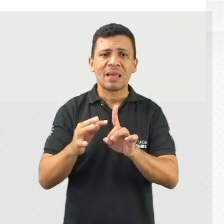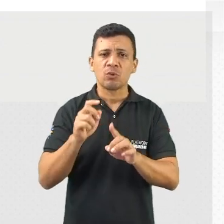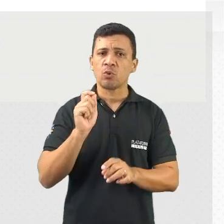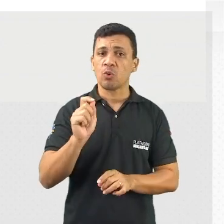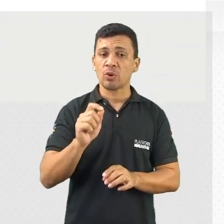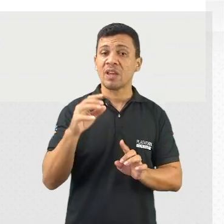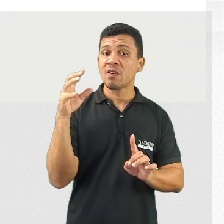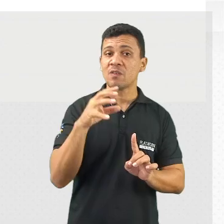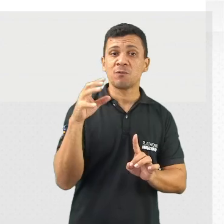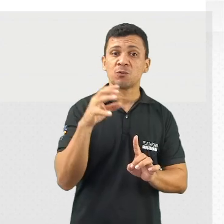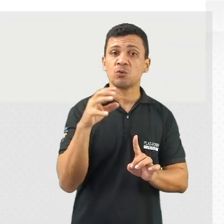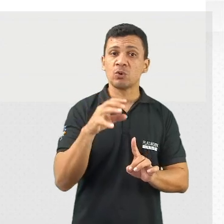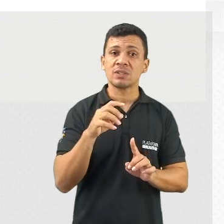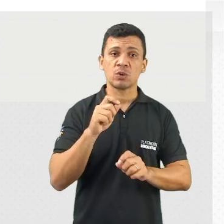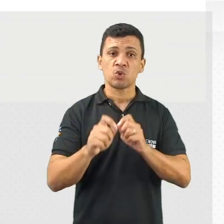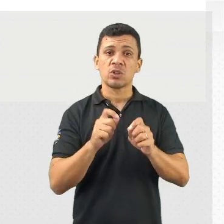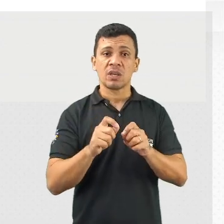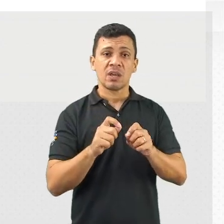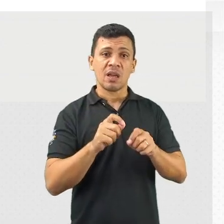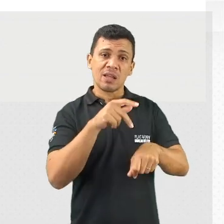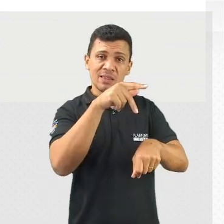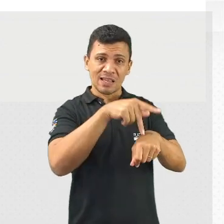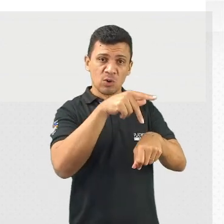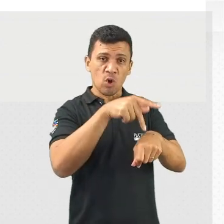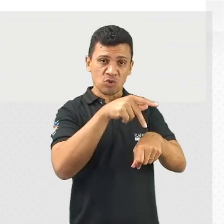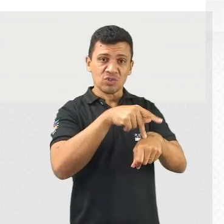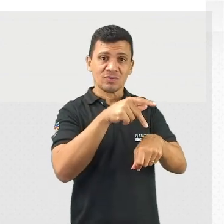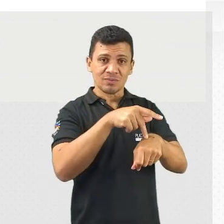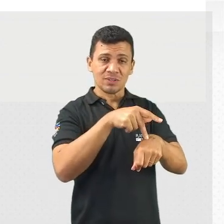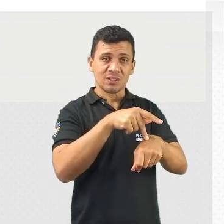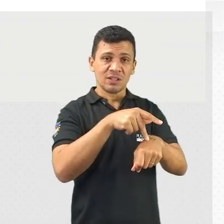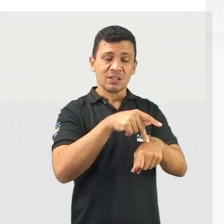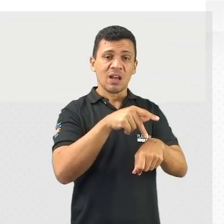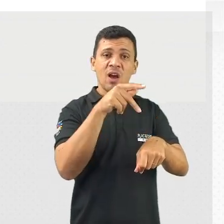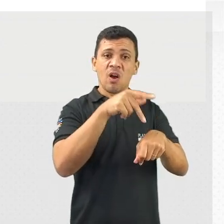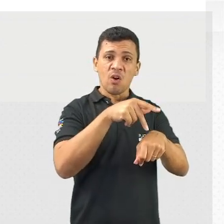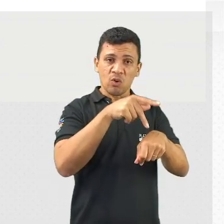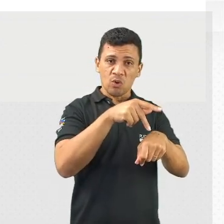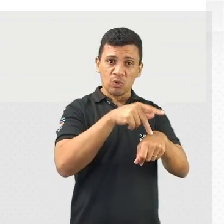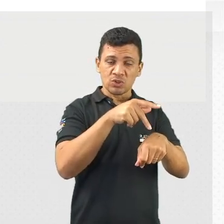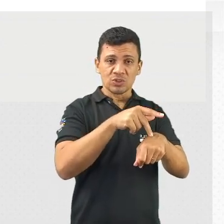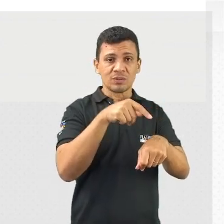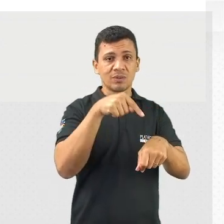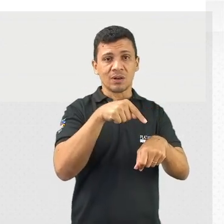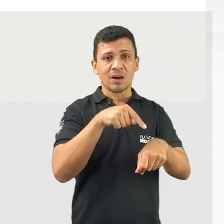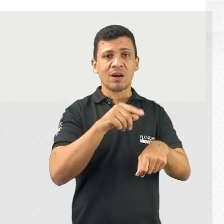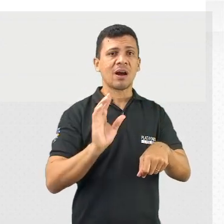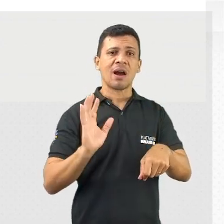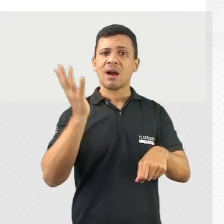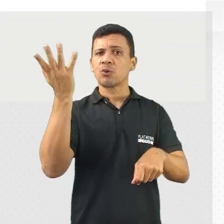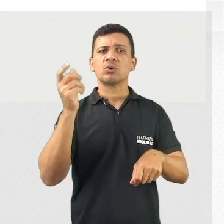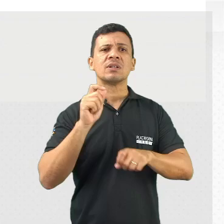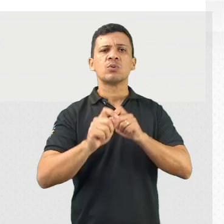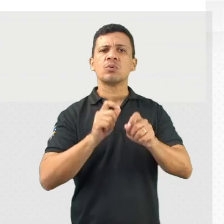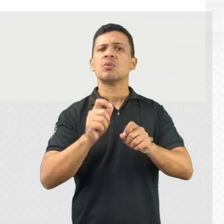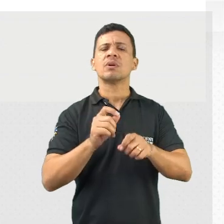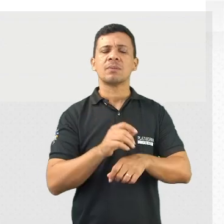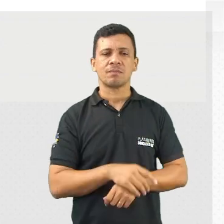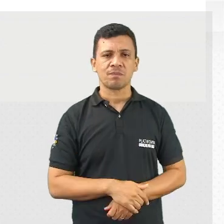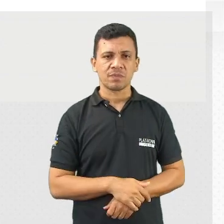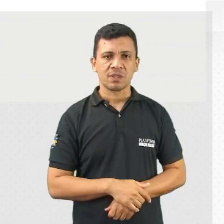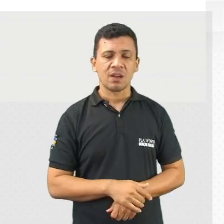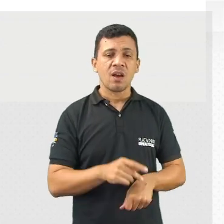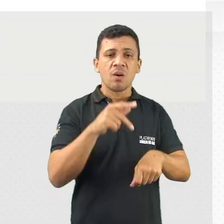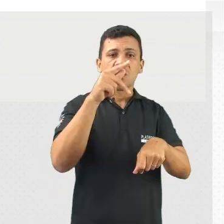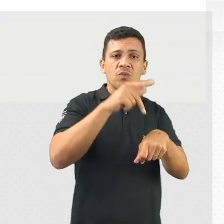vão exercer influência nas rochas. Então, elas tendem a ficar, por consequência, tá certo? Rochas